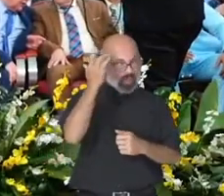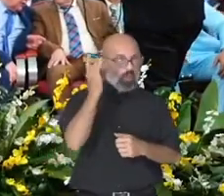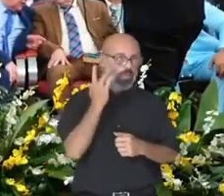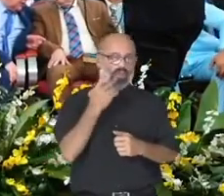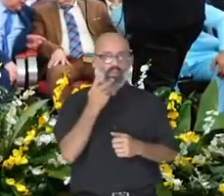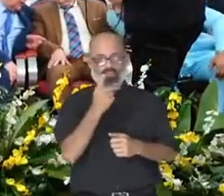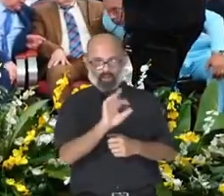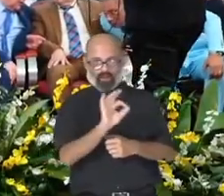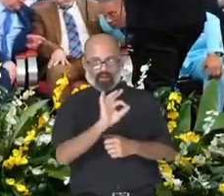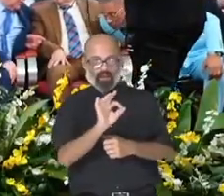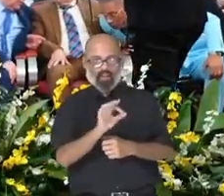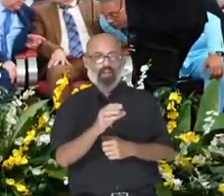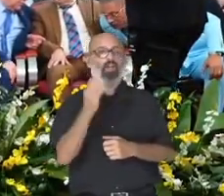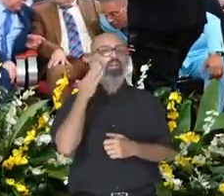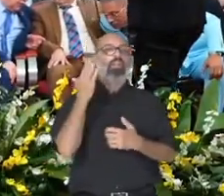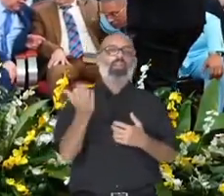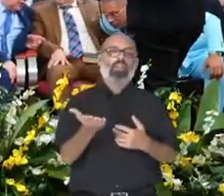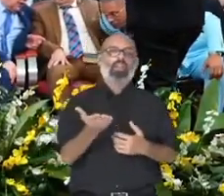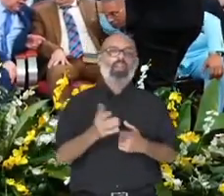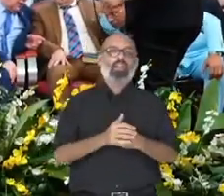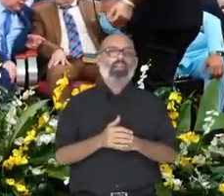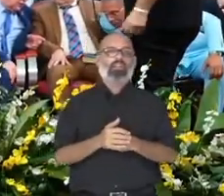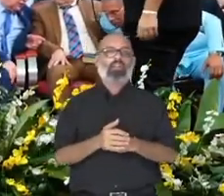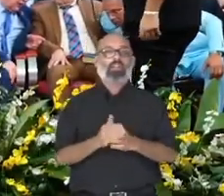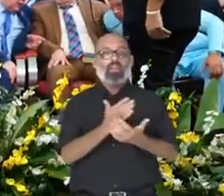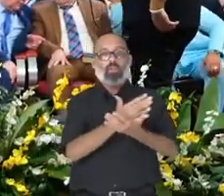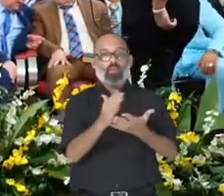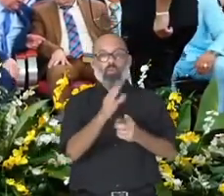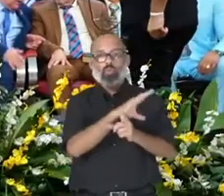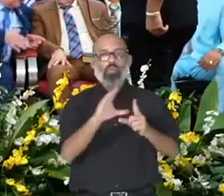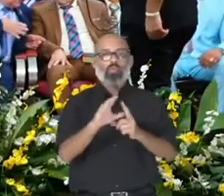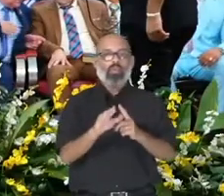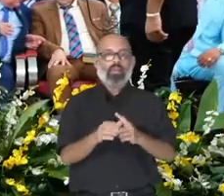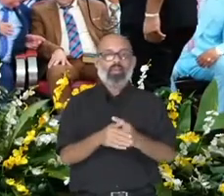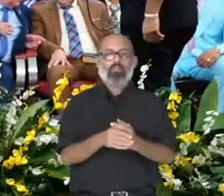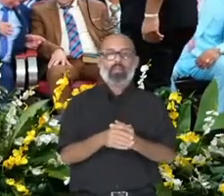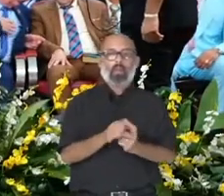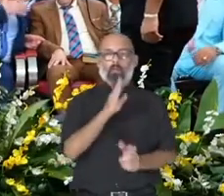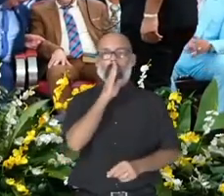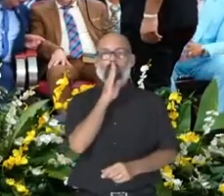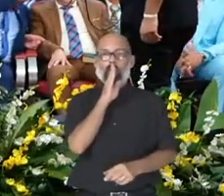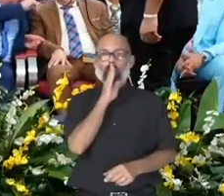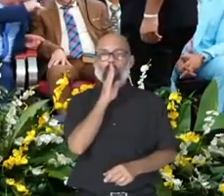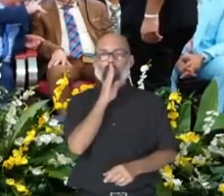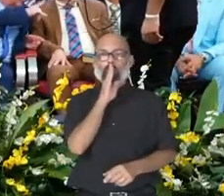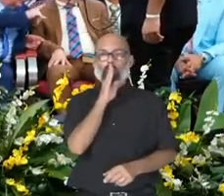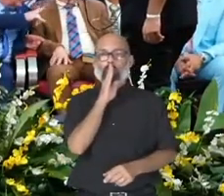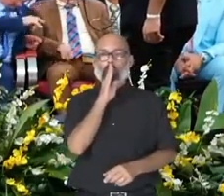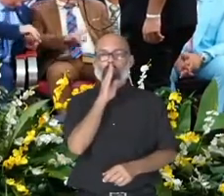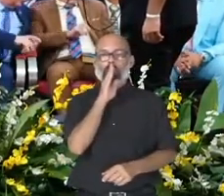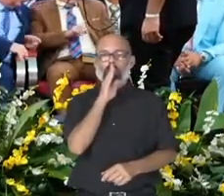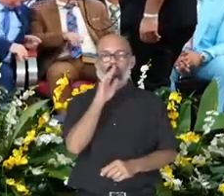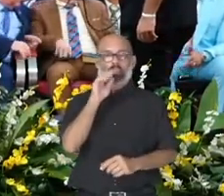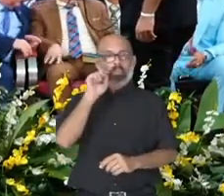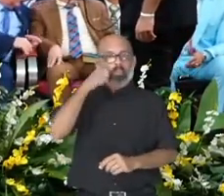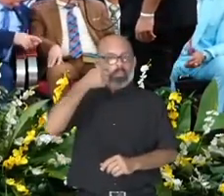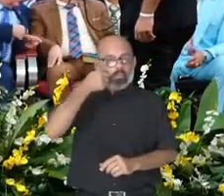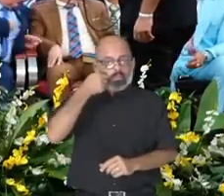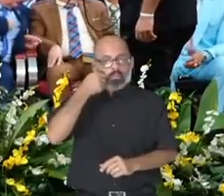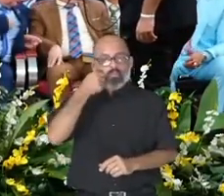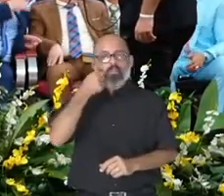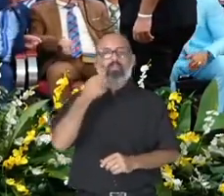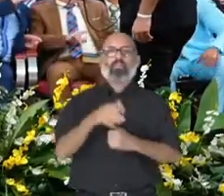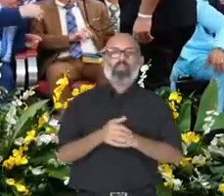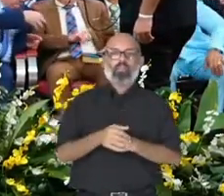sei em que nível eles estão. Estão aí desde que o culto começou com essa boca travada, essa boca de aço, essa língua de ferro,